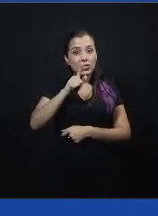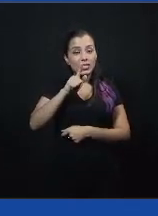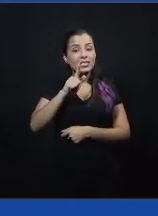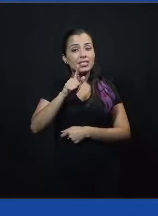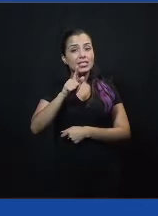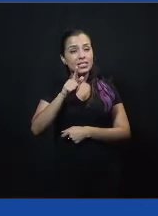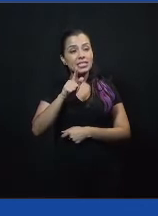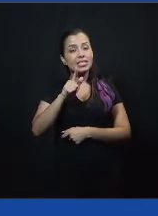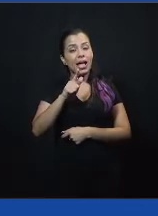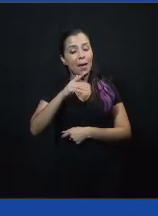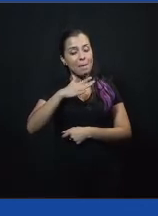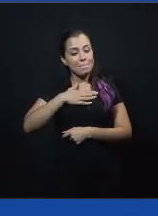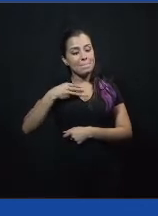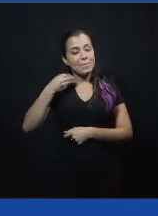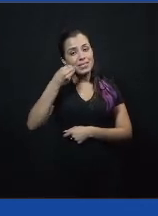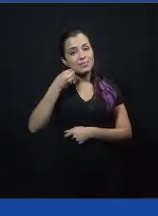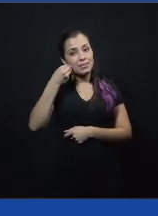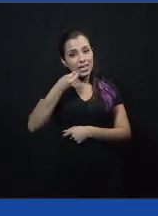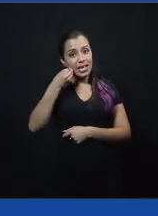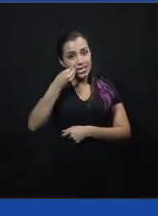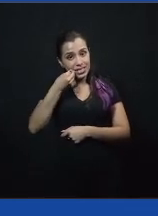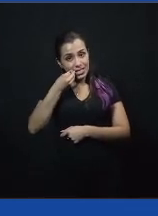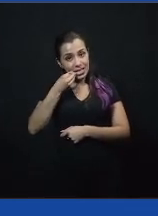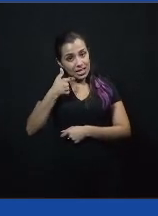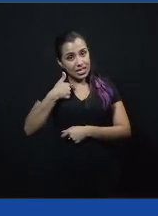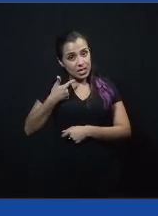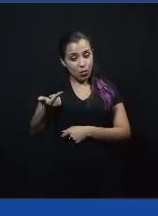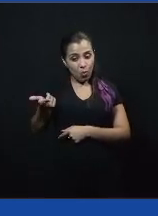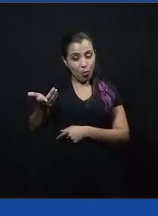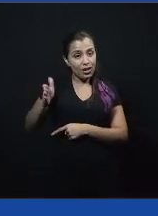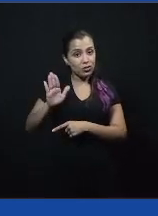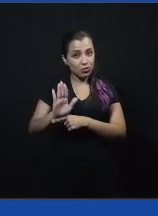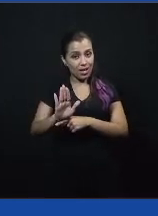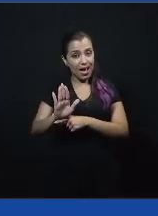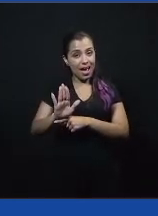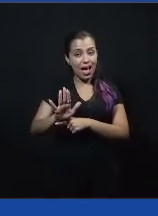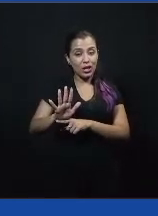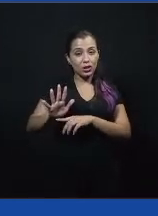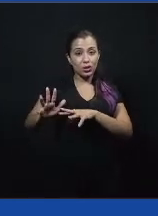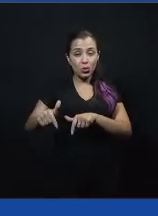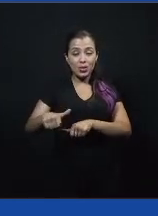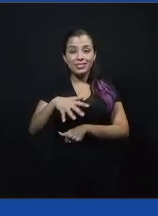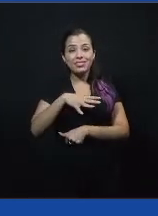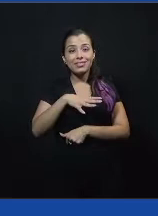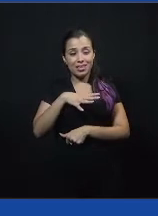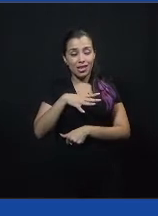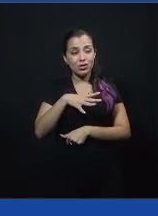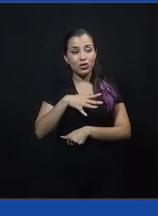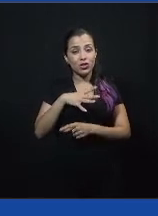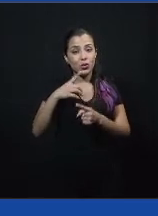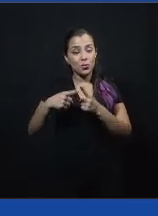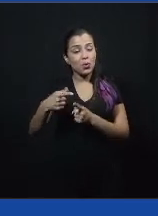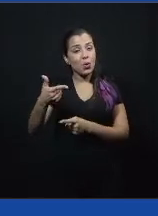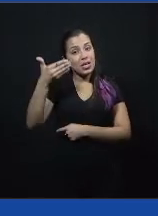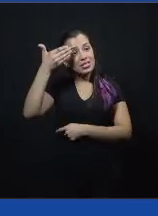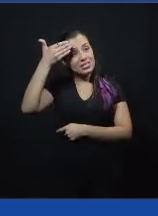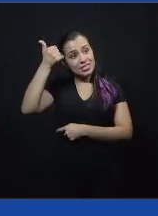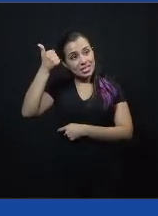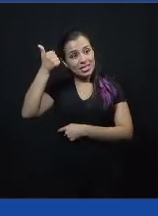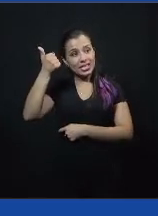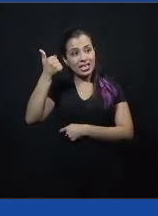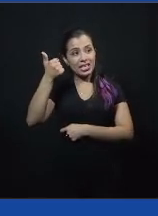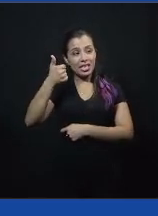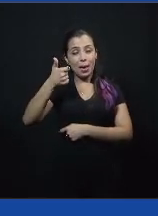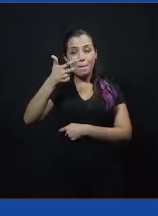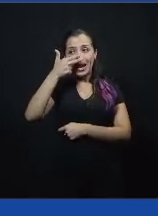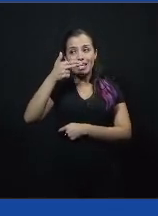a minha experiência com que eu sabia ajudar que não presta aqui para cidade onde eu acho que a gente pensa que eu tomar uma